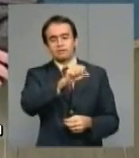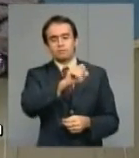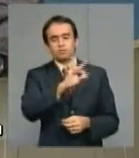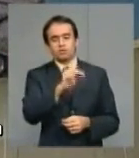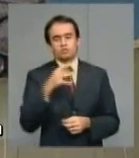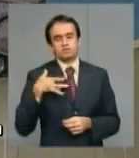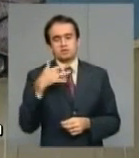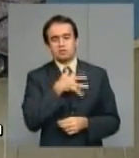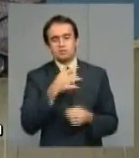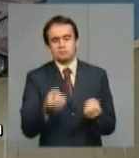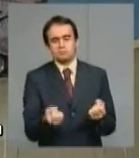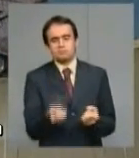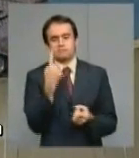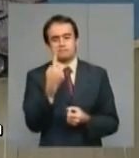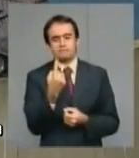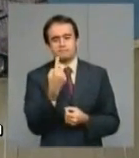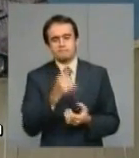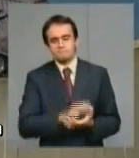Água.